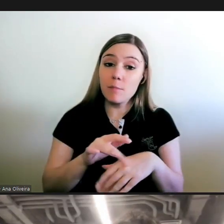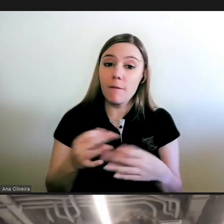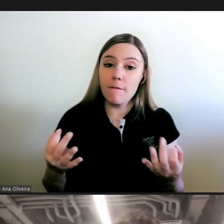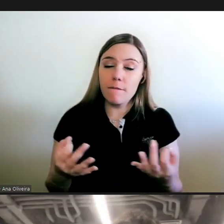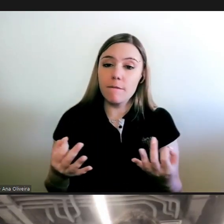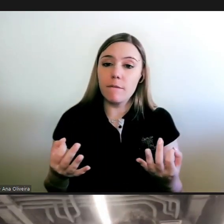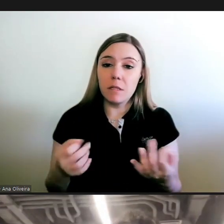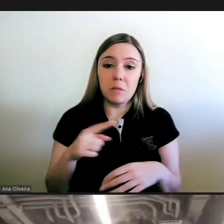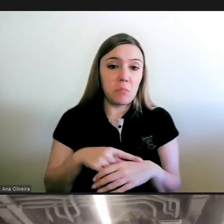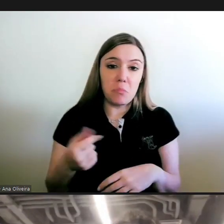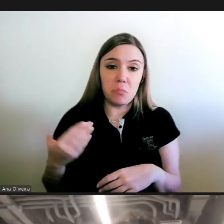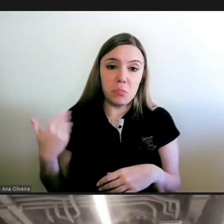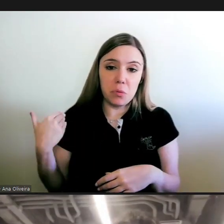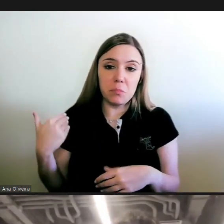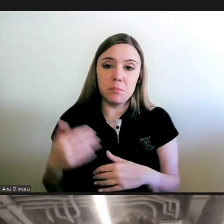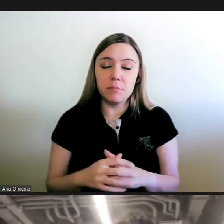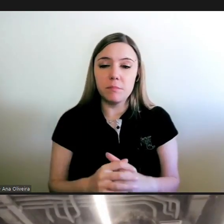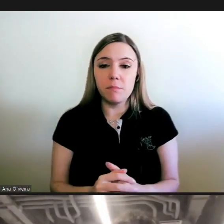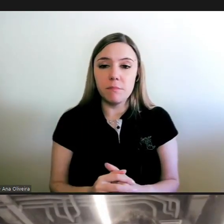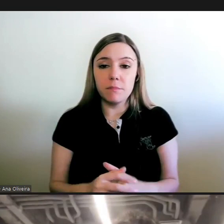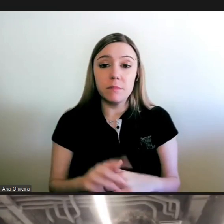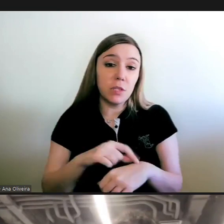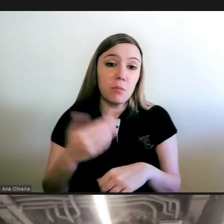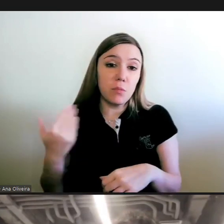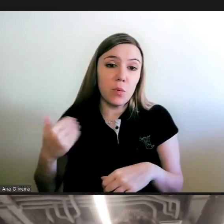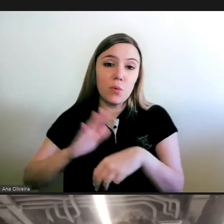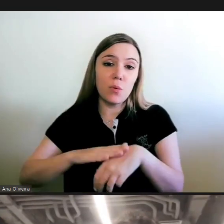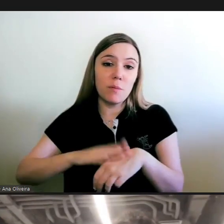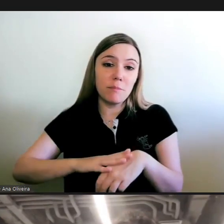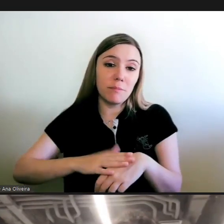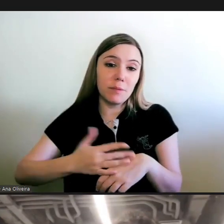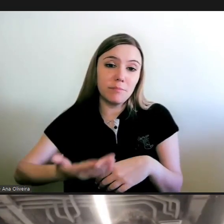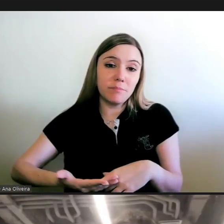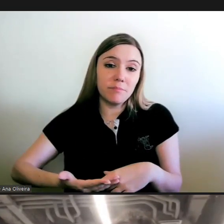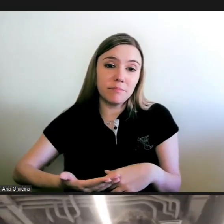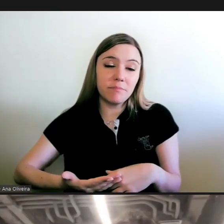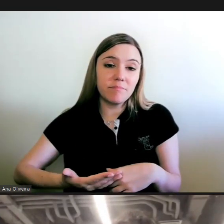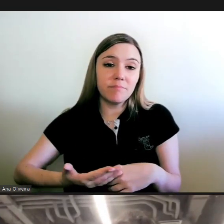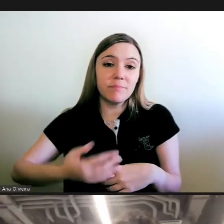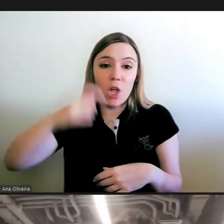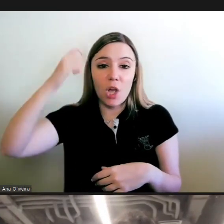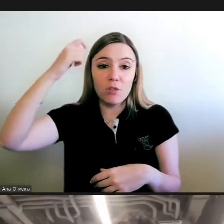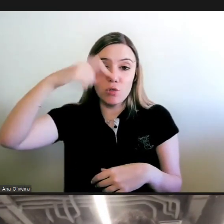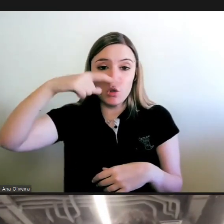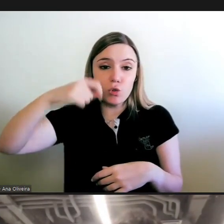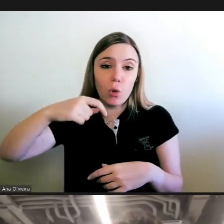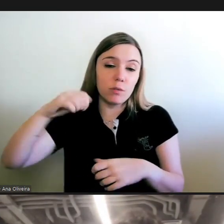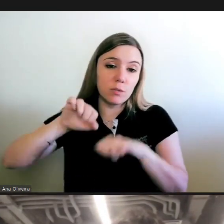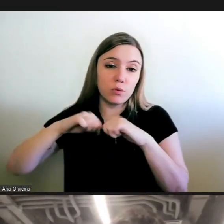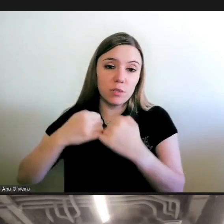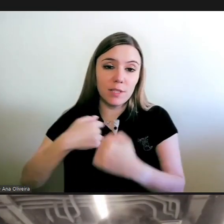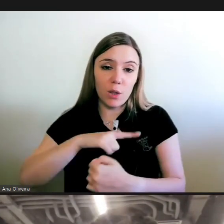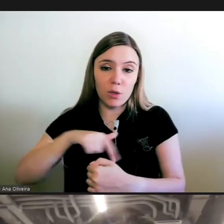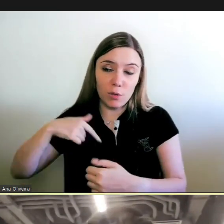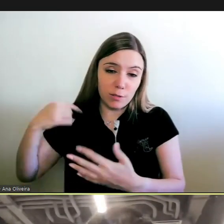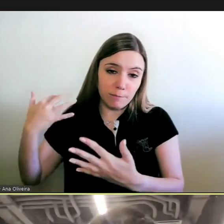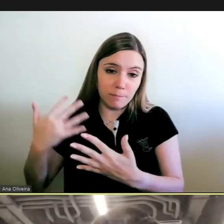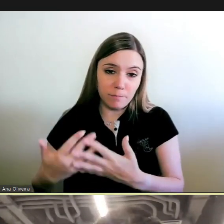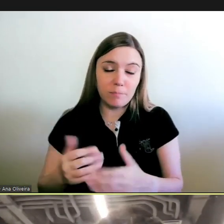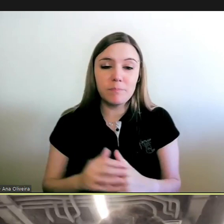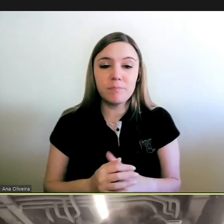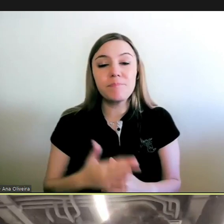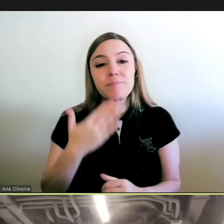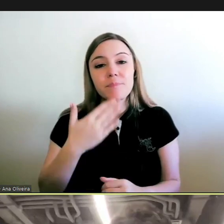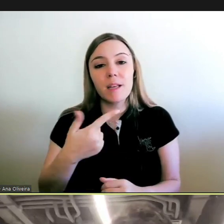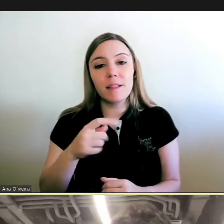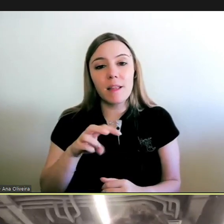é recente, tendo em conta o historial da nossa sociedade, não é? Obrigado, Telma.